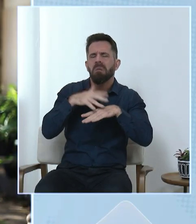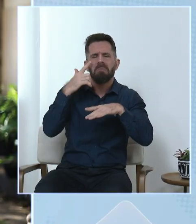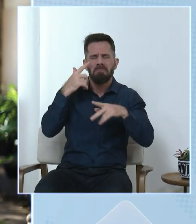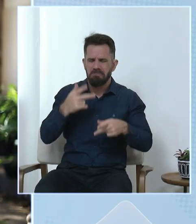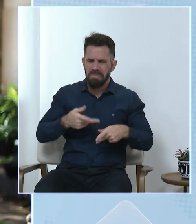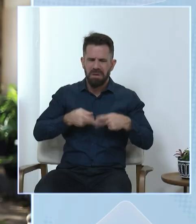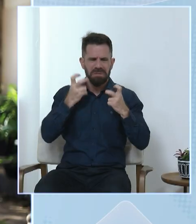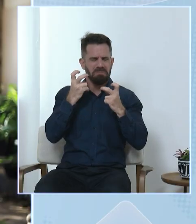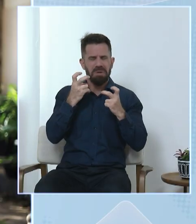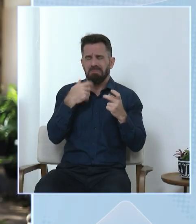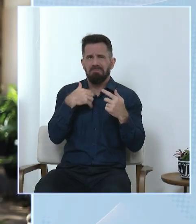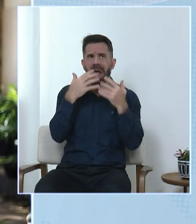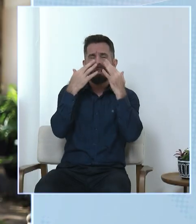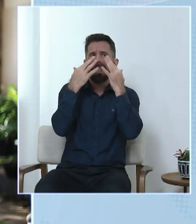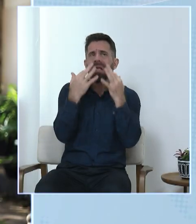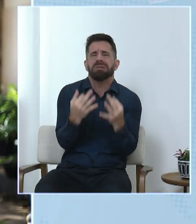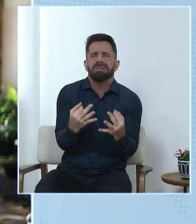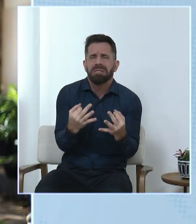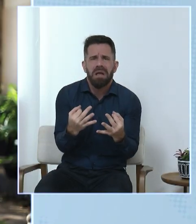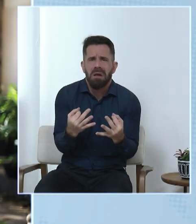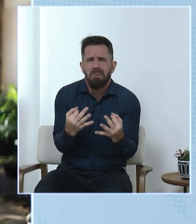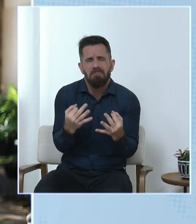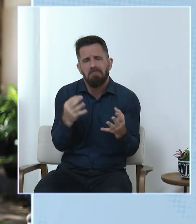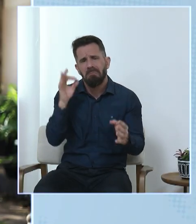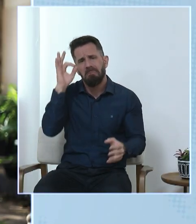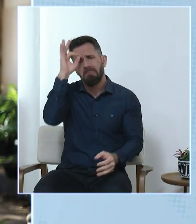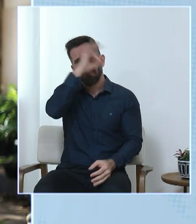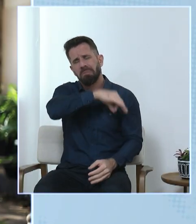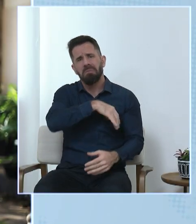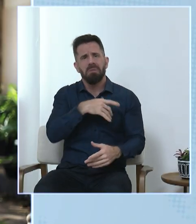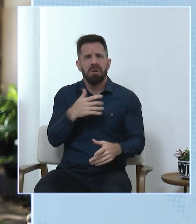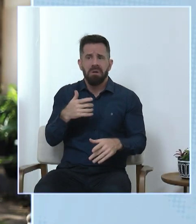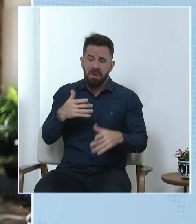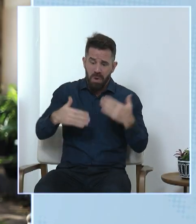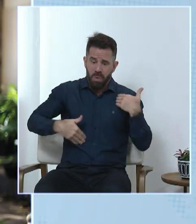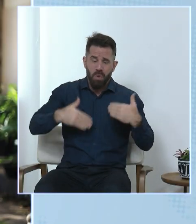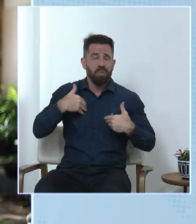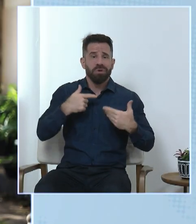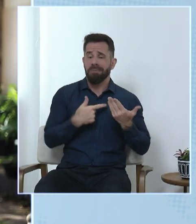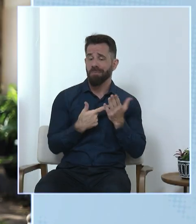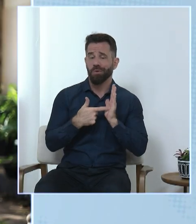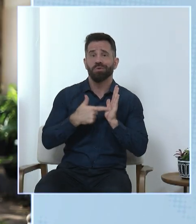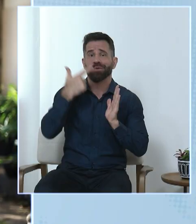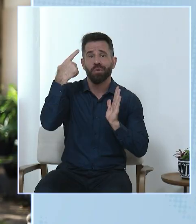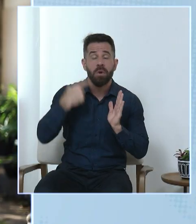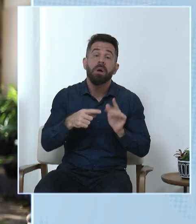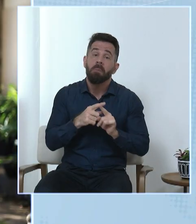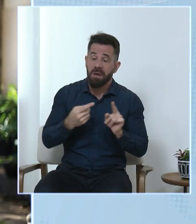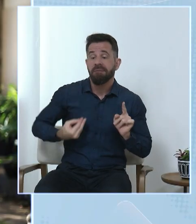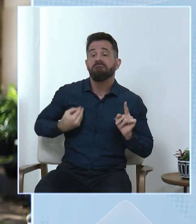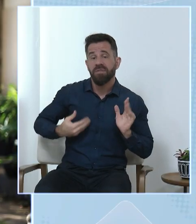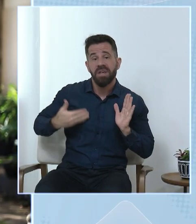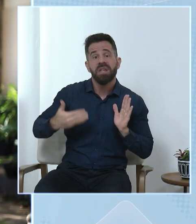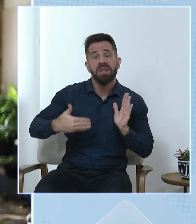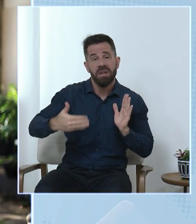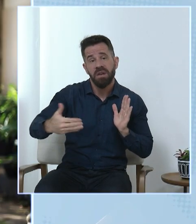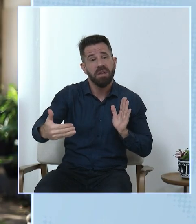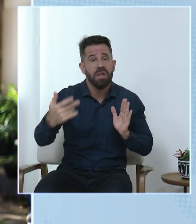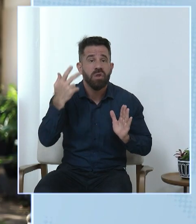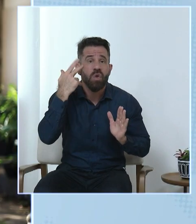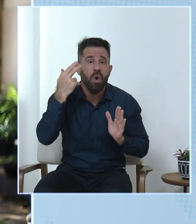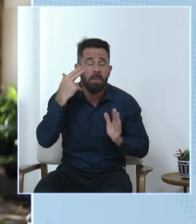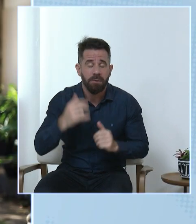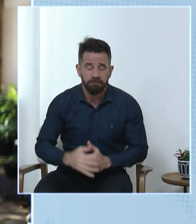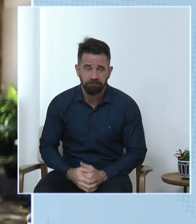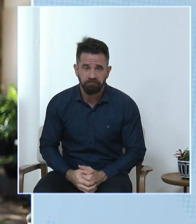não fiquei muito ligado com o sinal que o corpo te dá, né? E foi indo e eu continuei minha vida normal. E